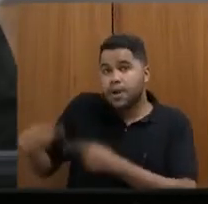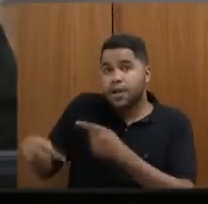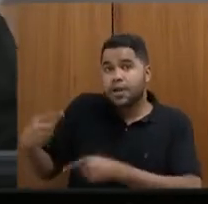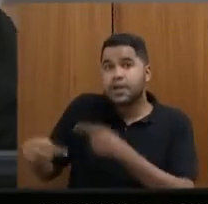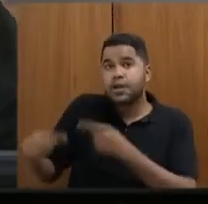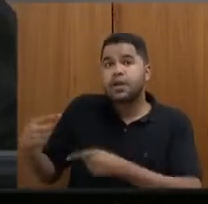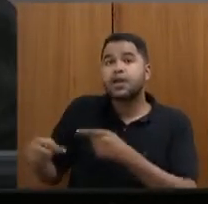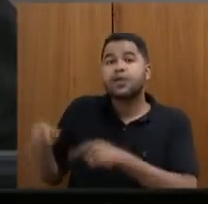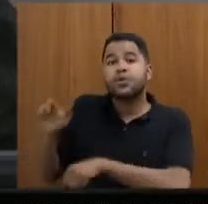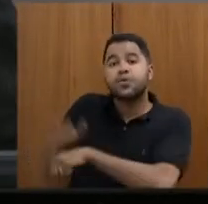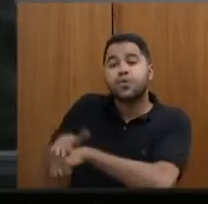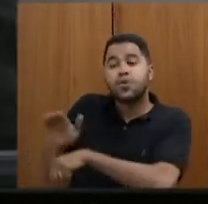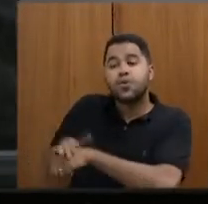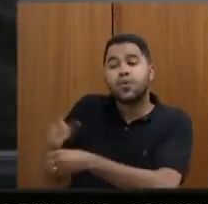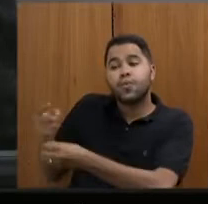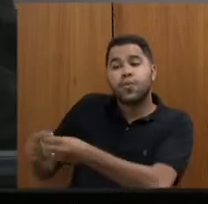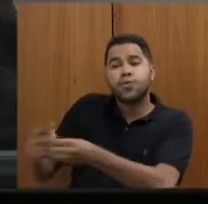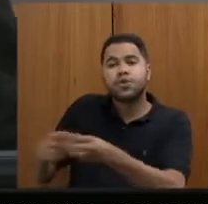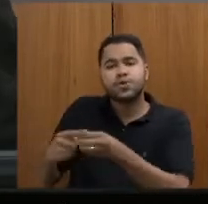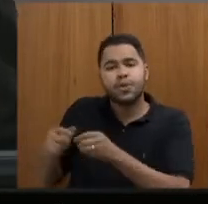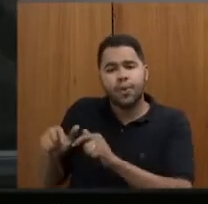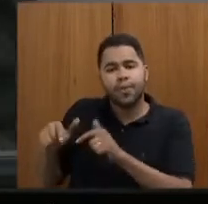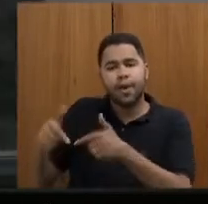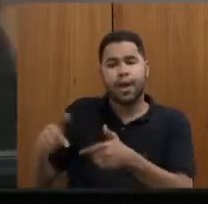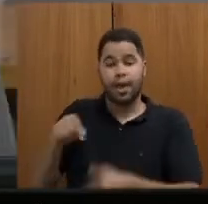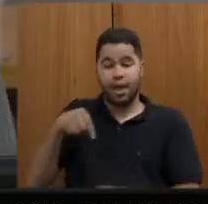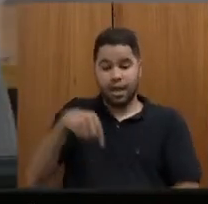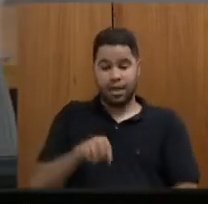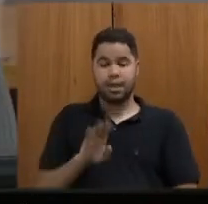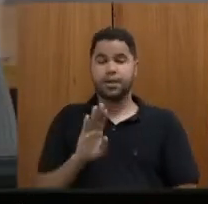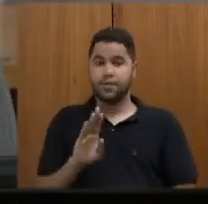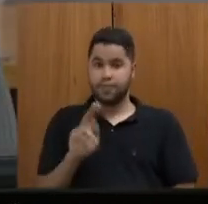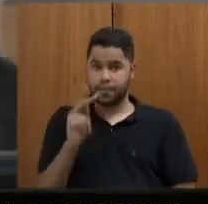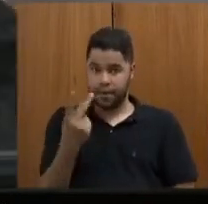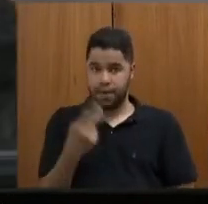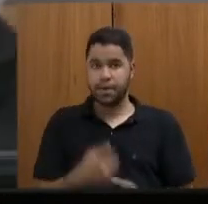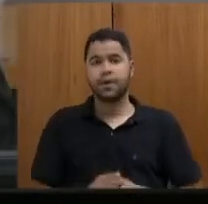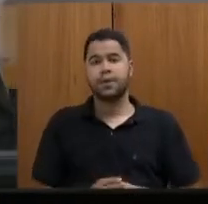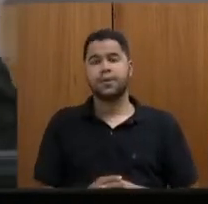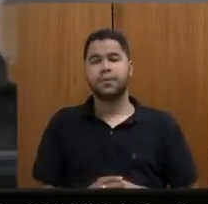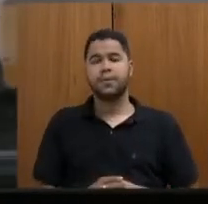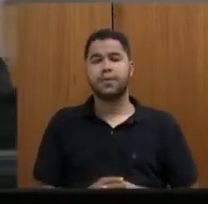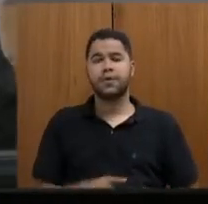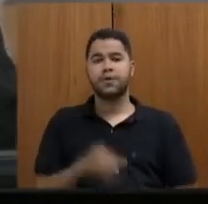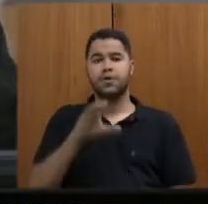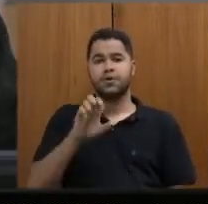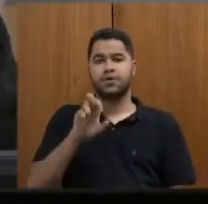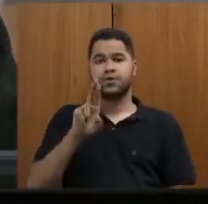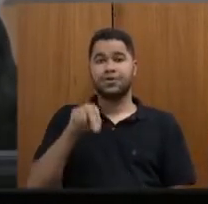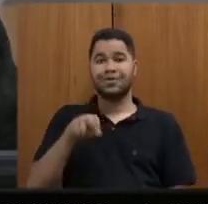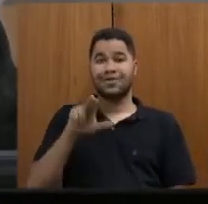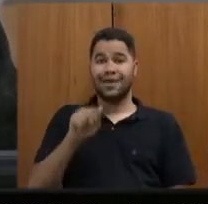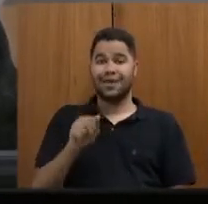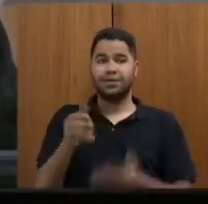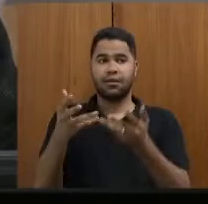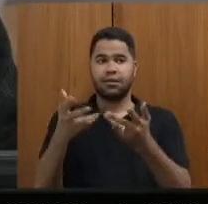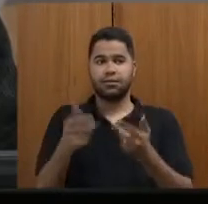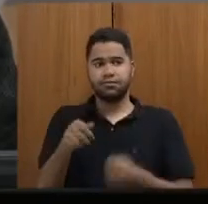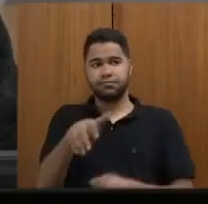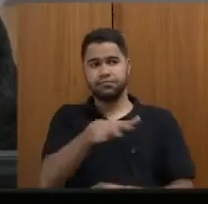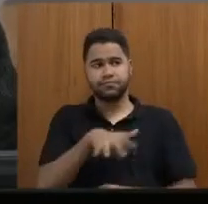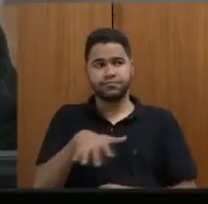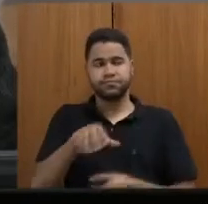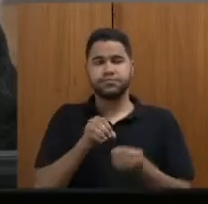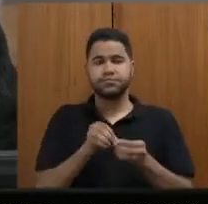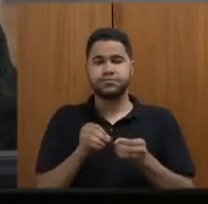municípios executam. Em Belo Horizonte, nós temos o Cerna, que atende toda a região